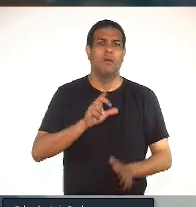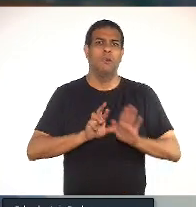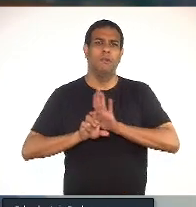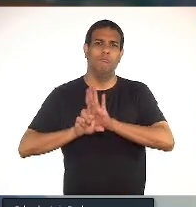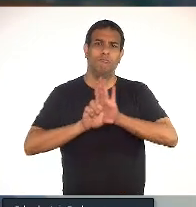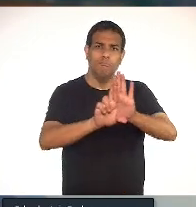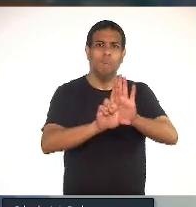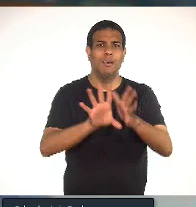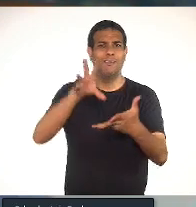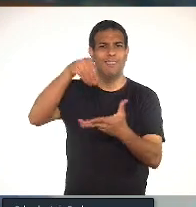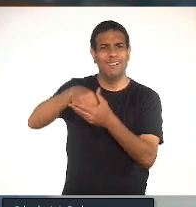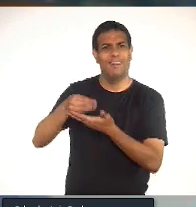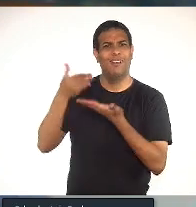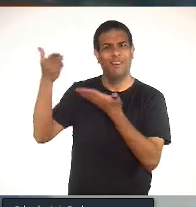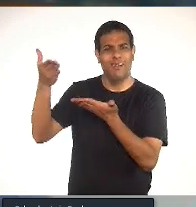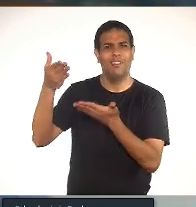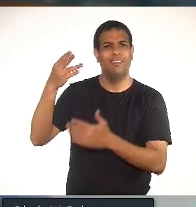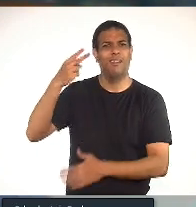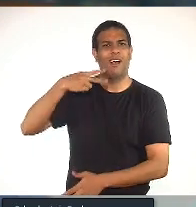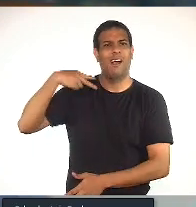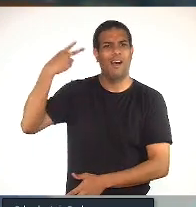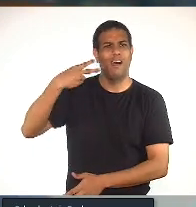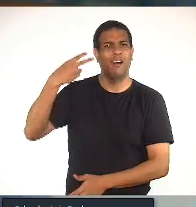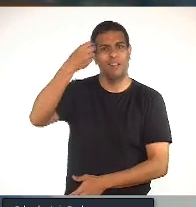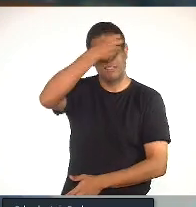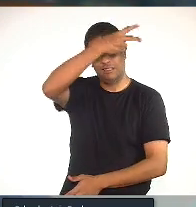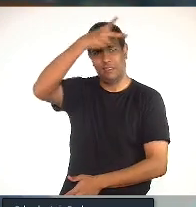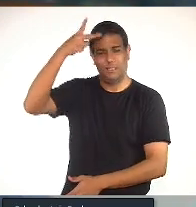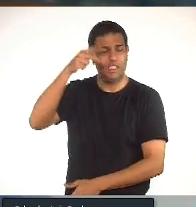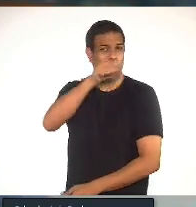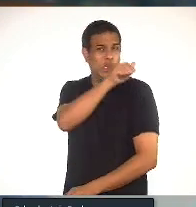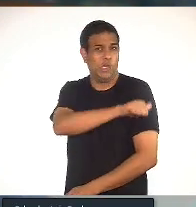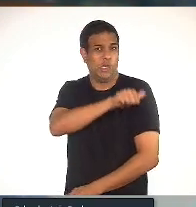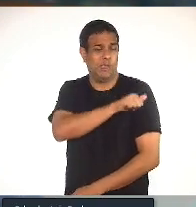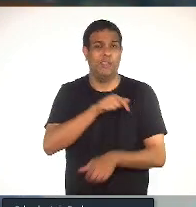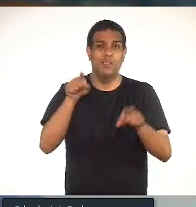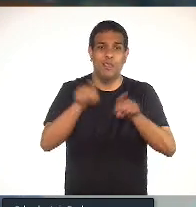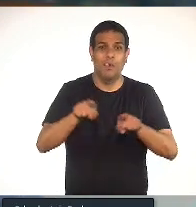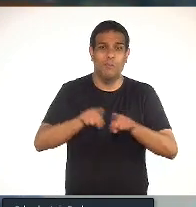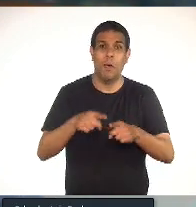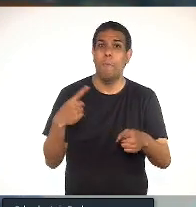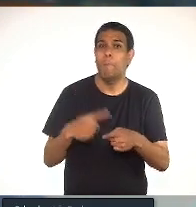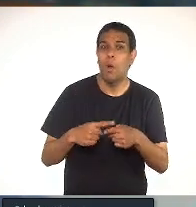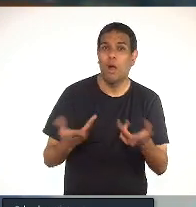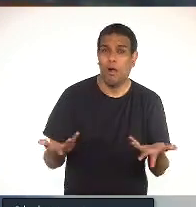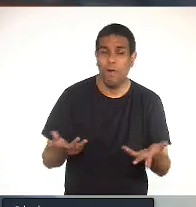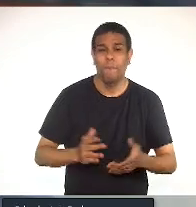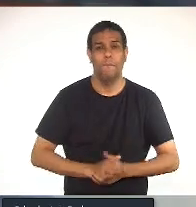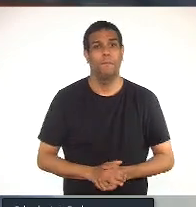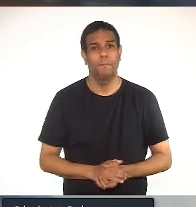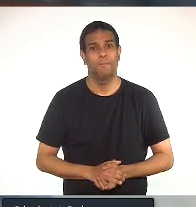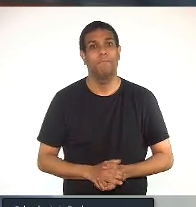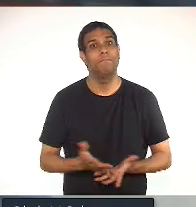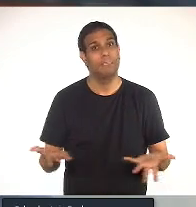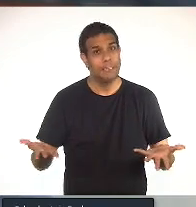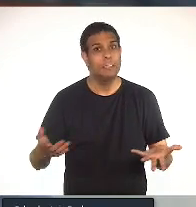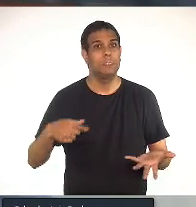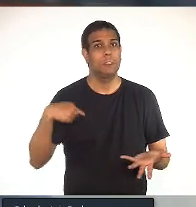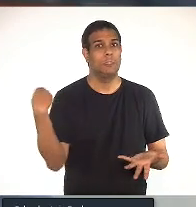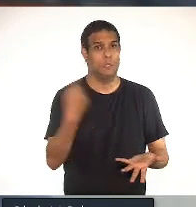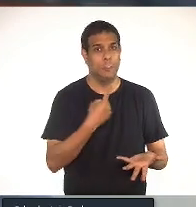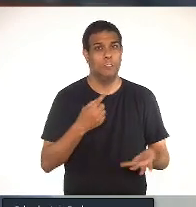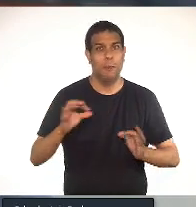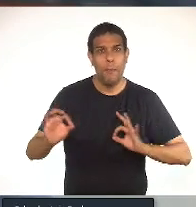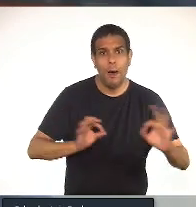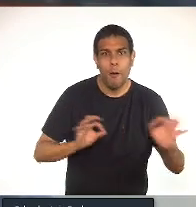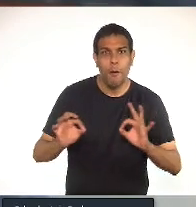representação na Câmara Municipal da cidade do Rio de Janeiro. Até porque vamos ter que fazer aqui na